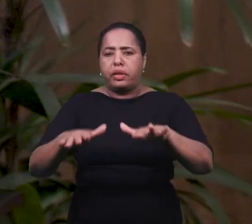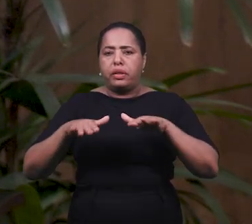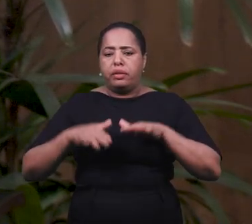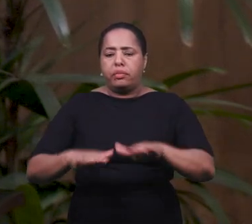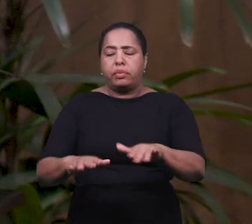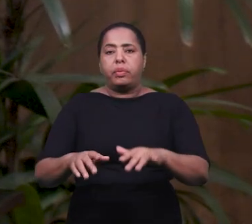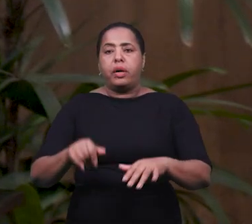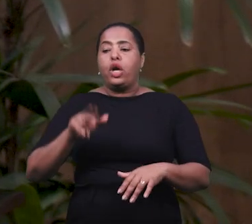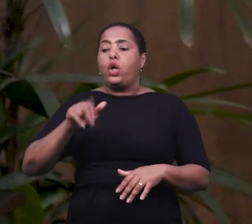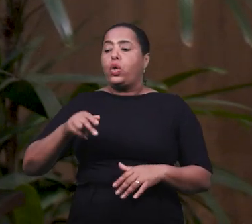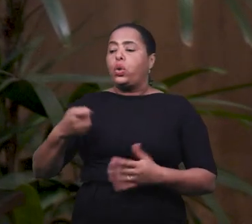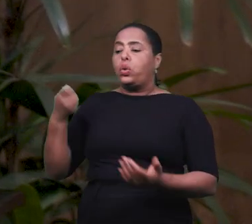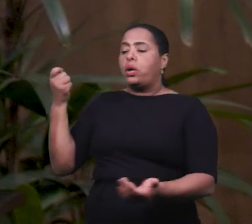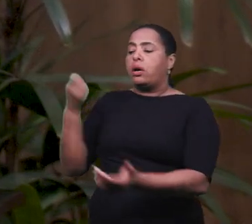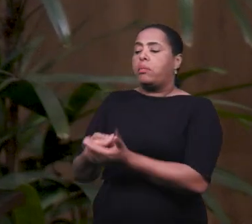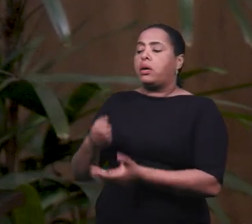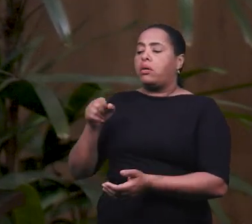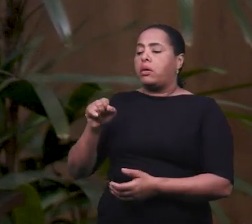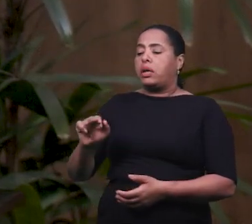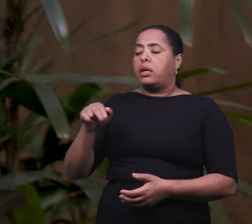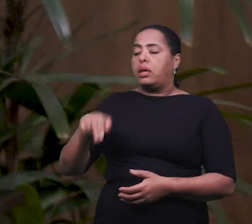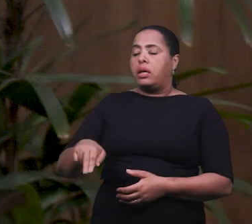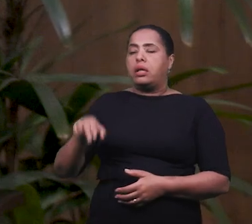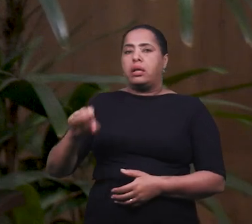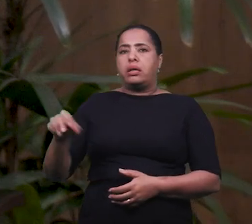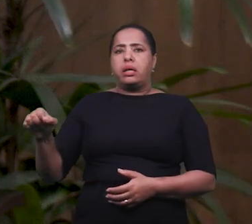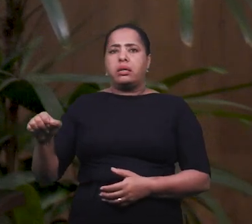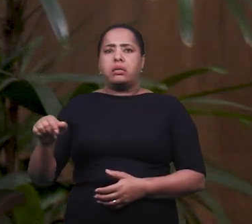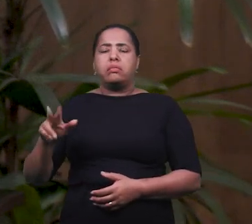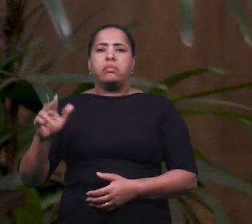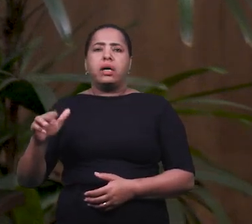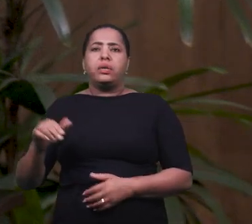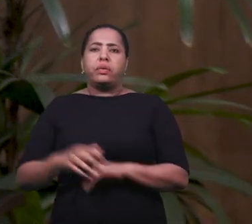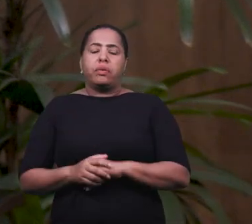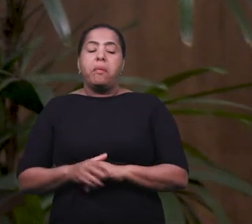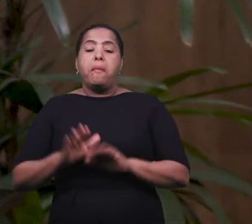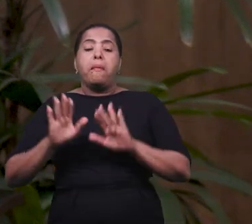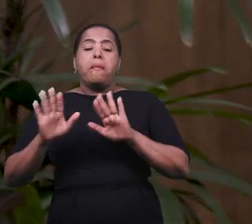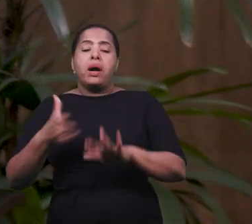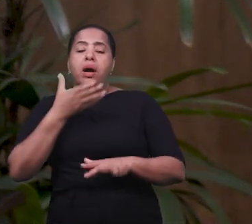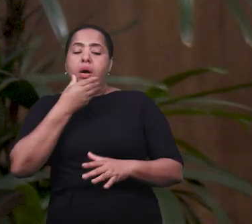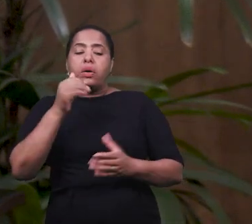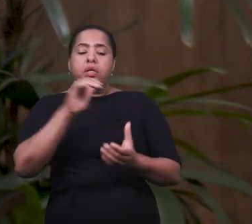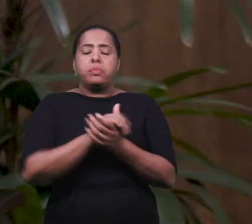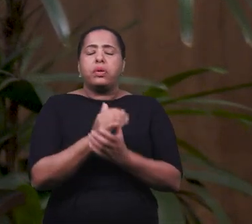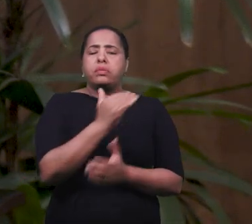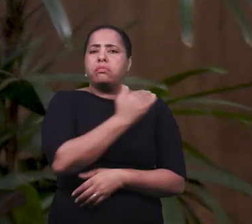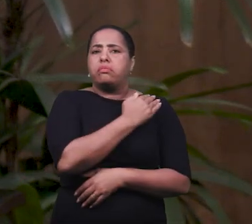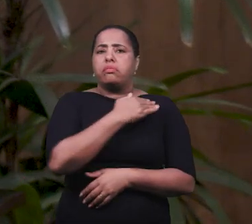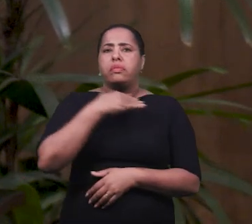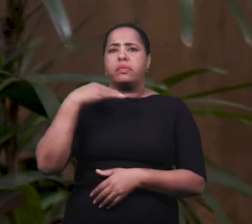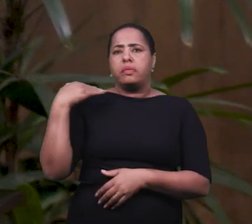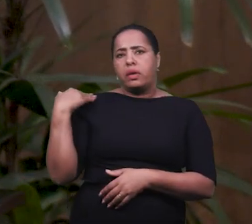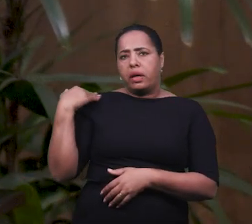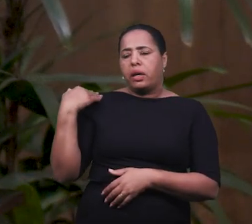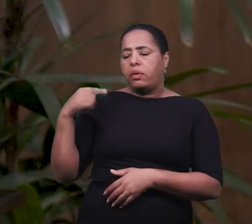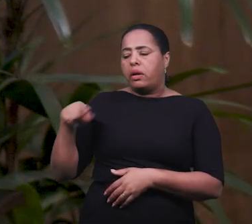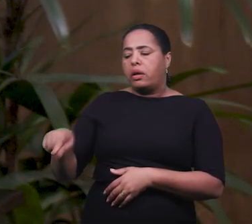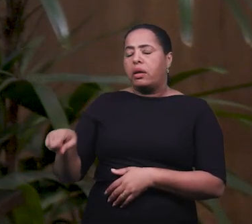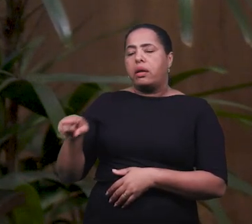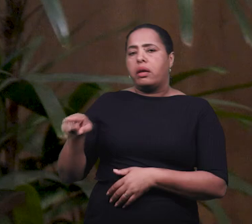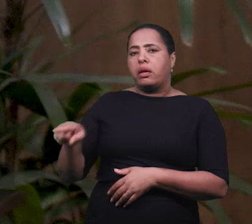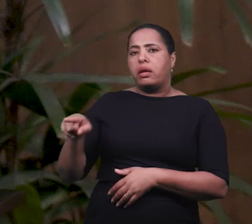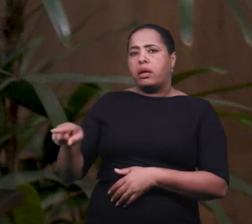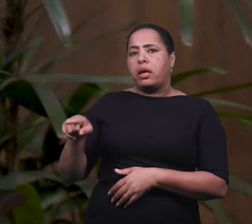as contribuições, né? Simplesmente trabalhou como costureira e o esposo faleceu e ela